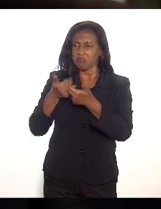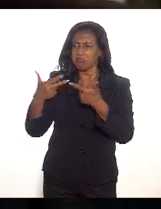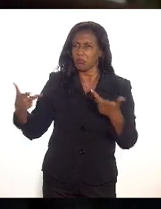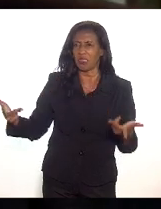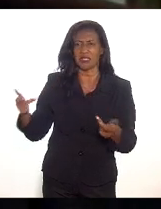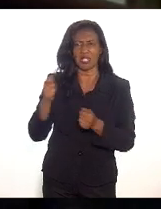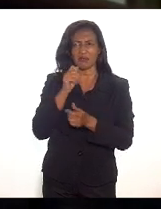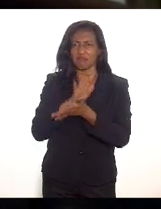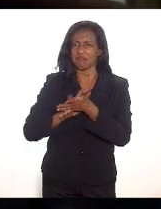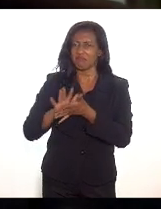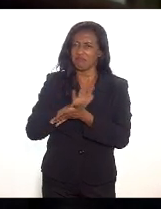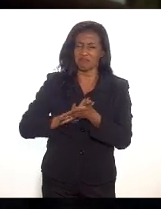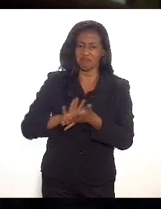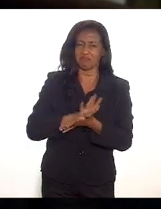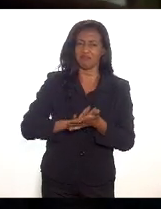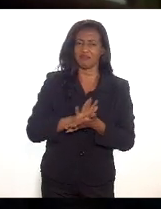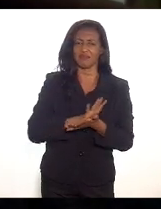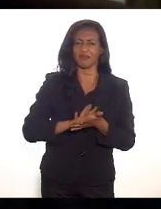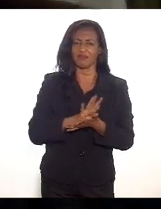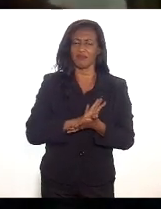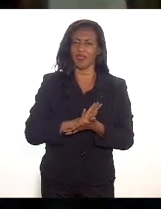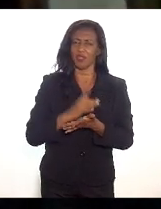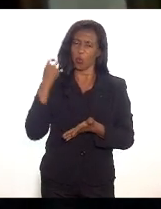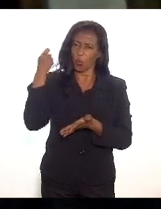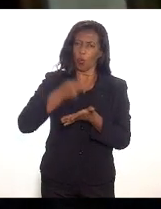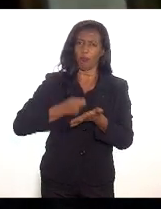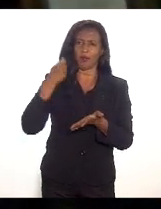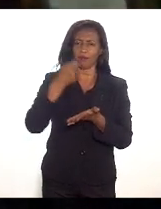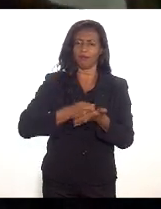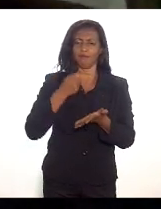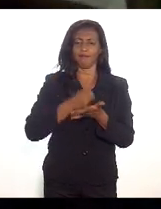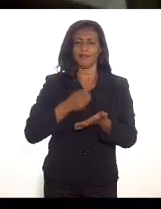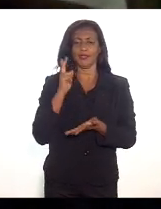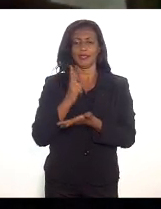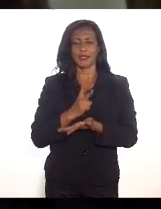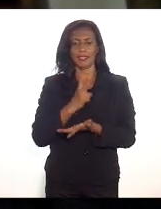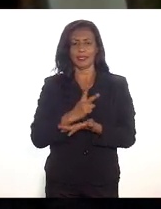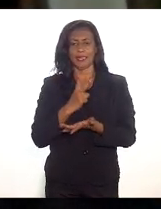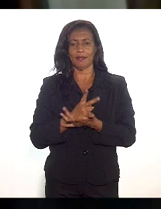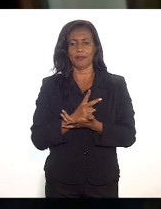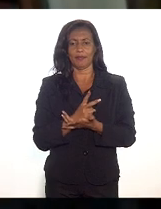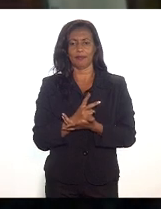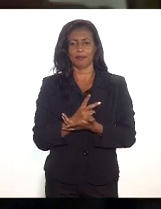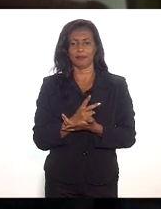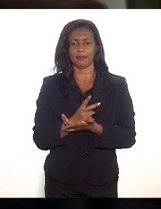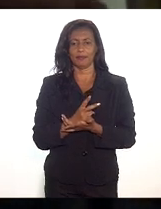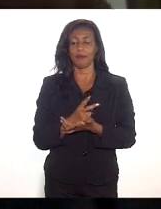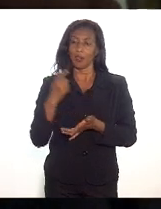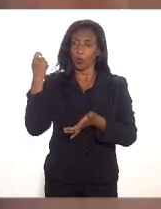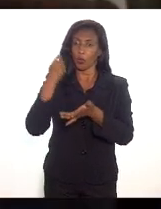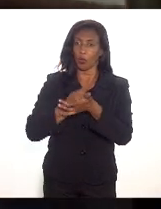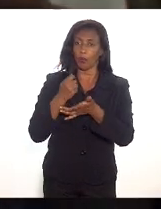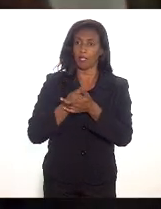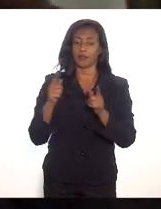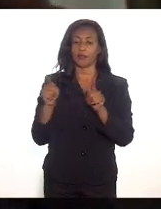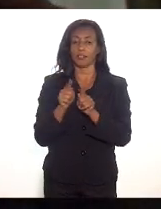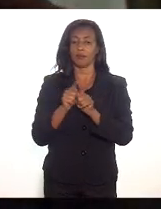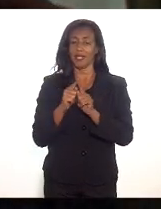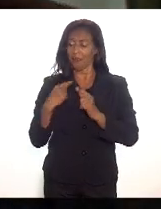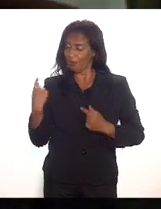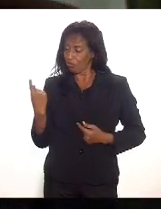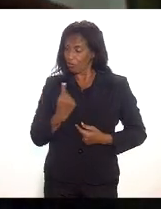sanitário. Nós temos que fazer essa cobrança sempre. Mas nós temos que fazer essa cobrança também para todos